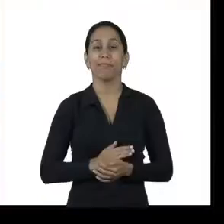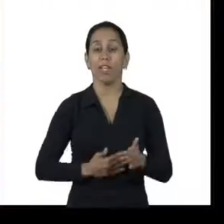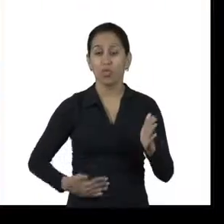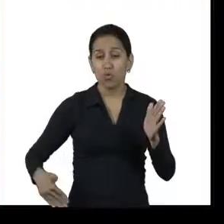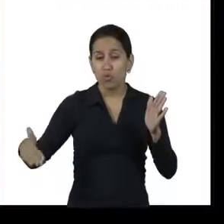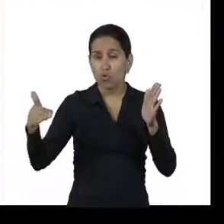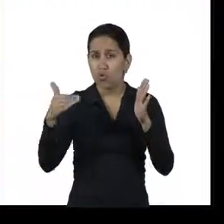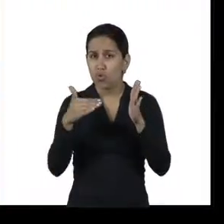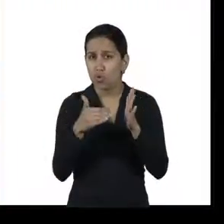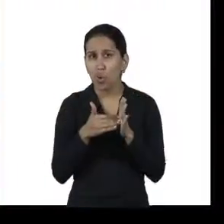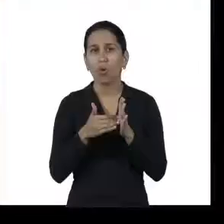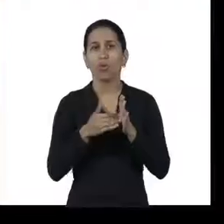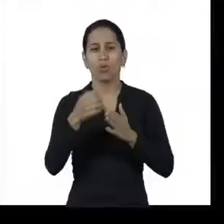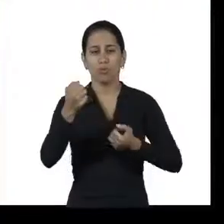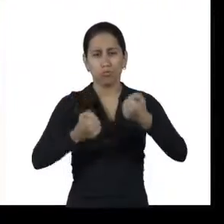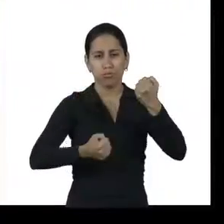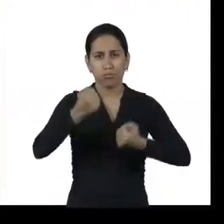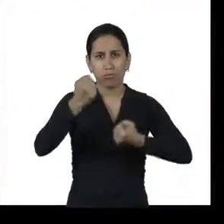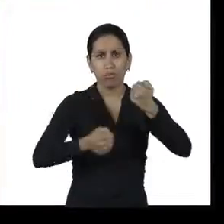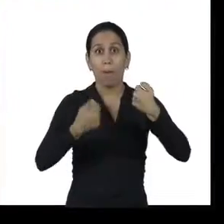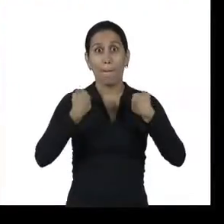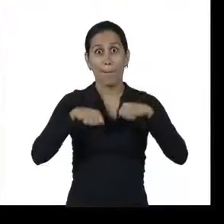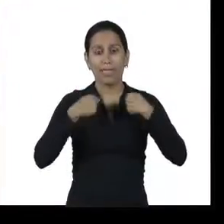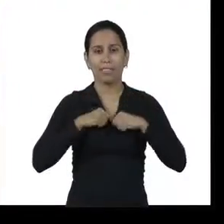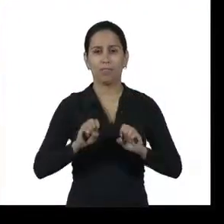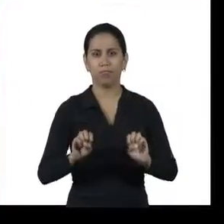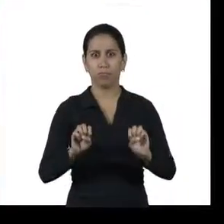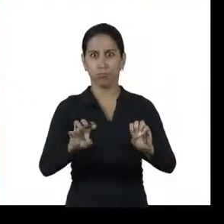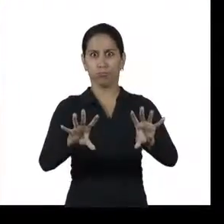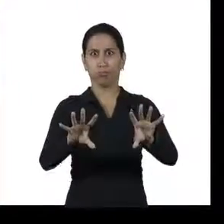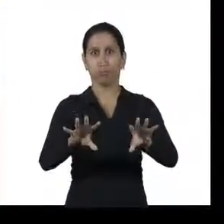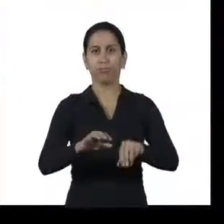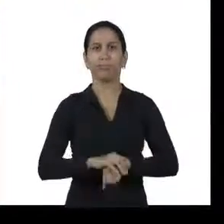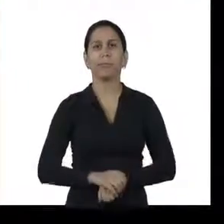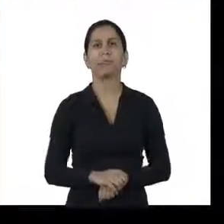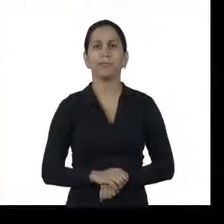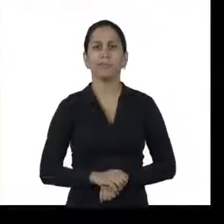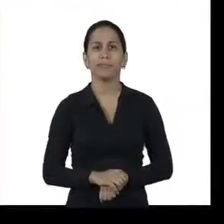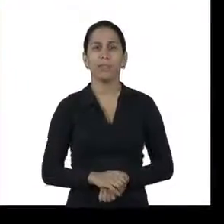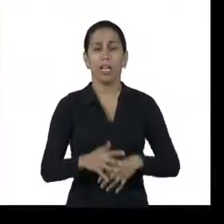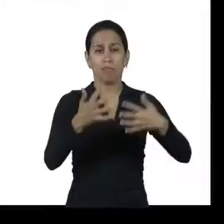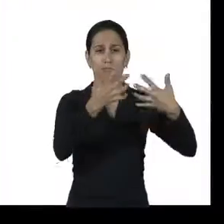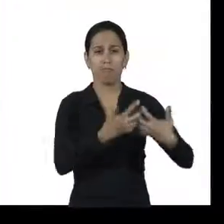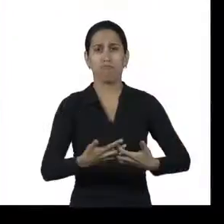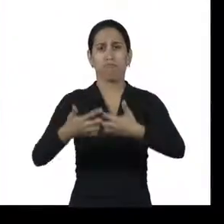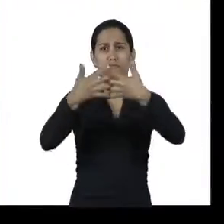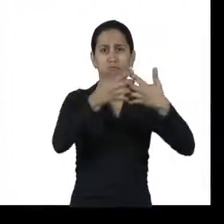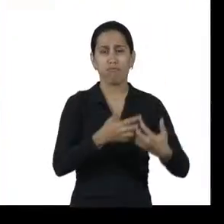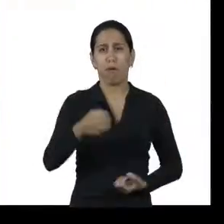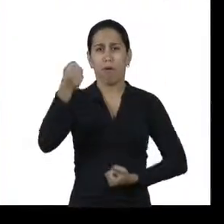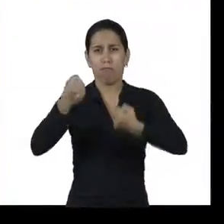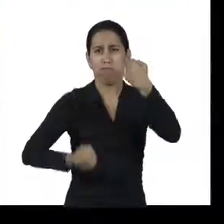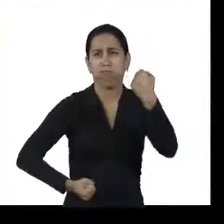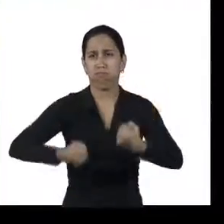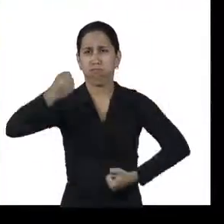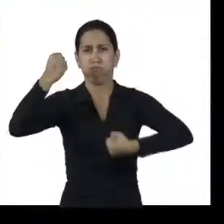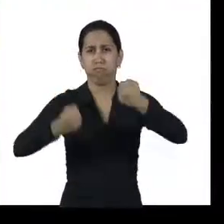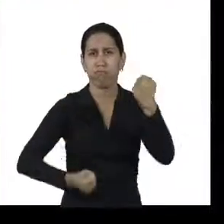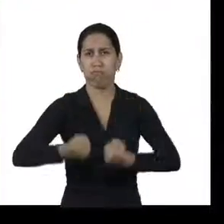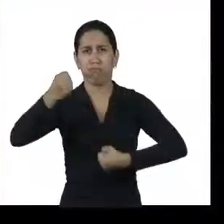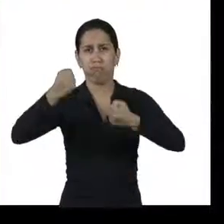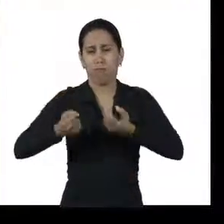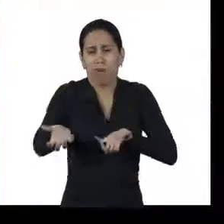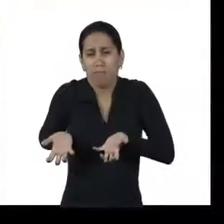faróis acesos. Os operadores de carregadeira, patrol e trator devem sempre olhar para